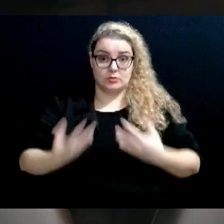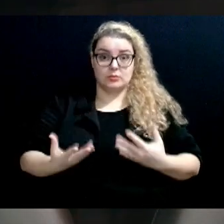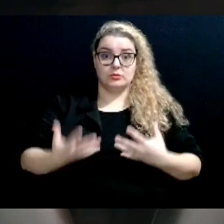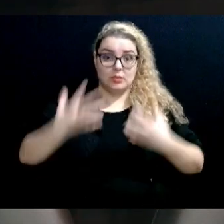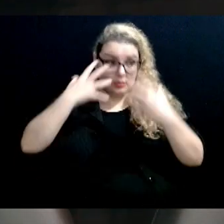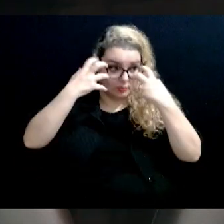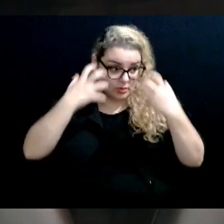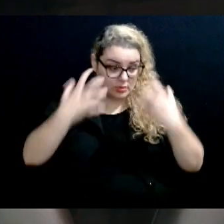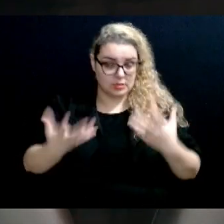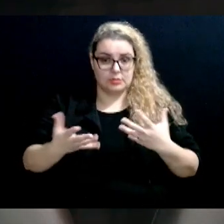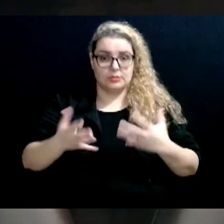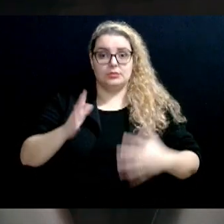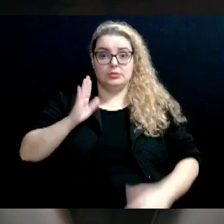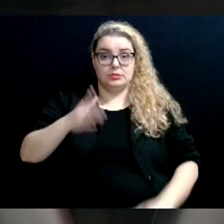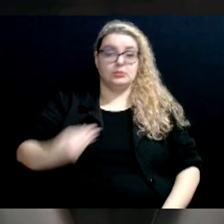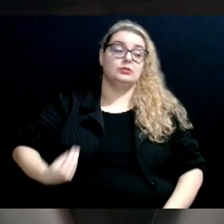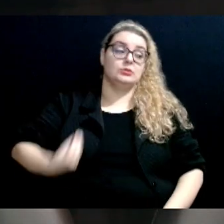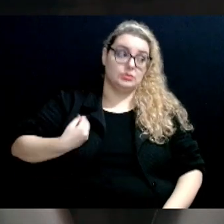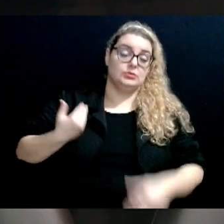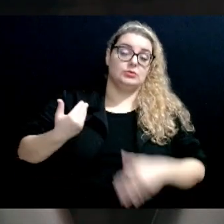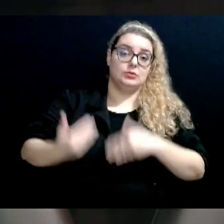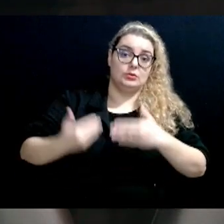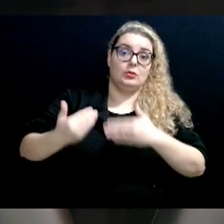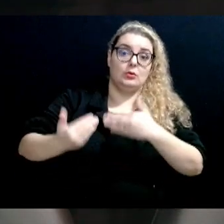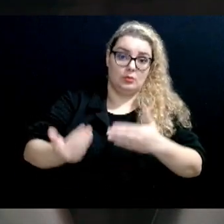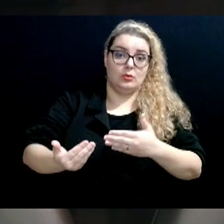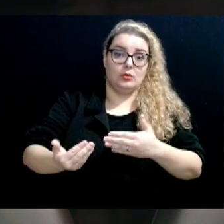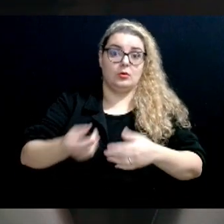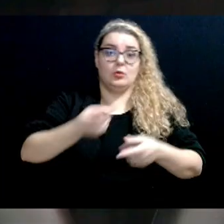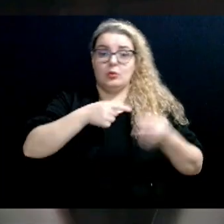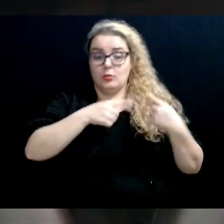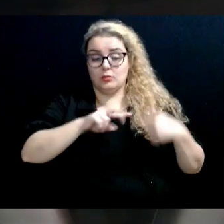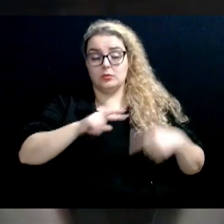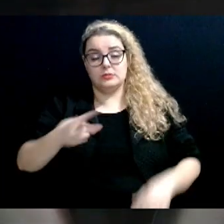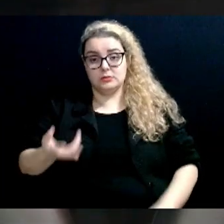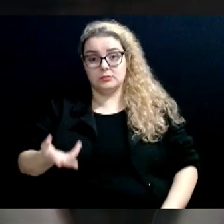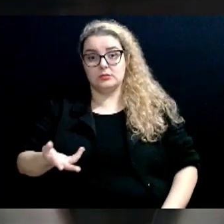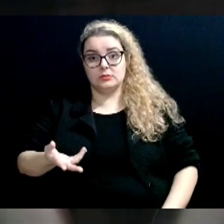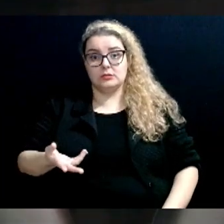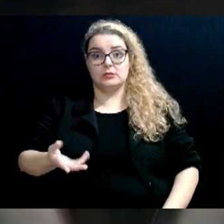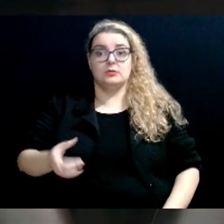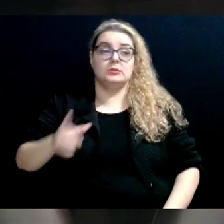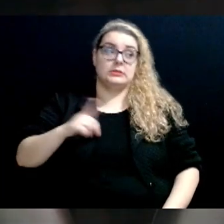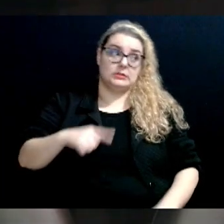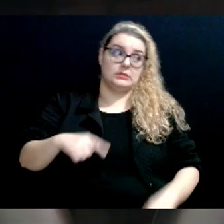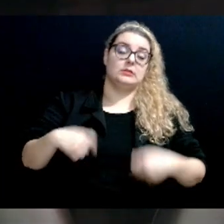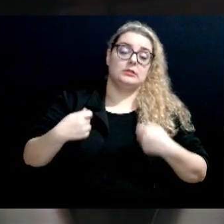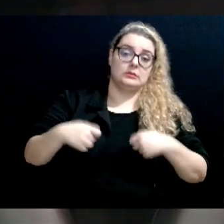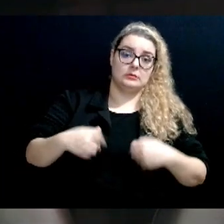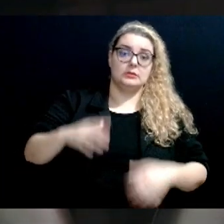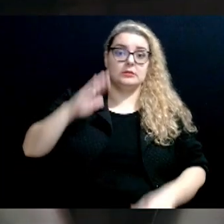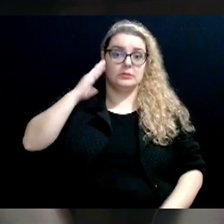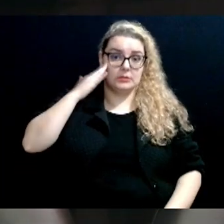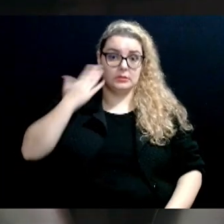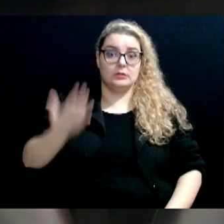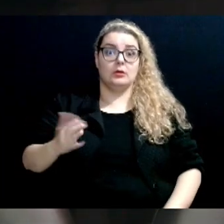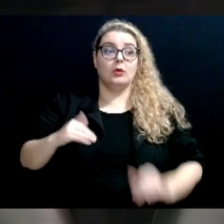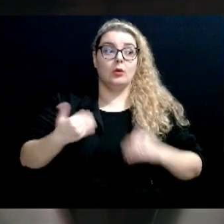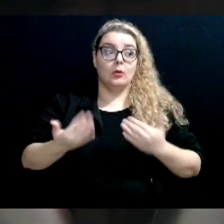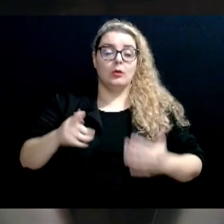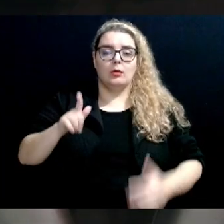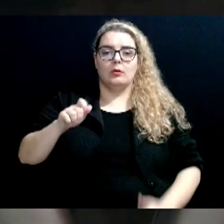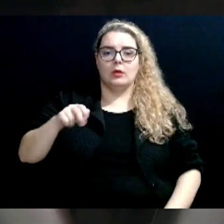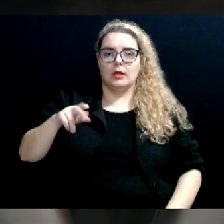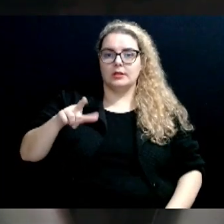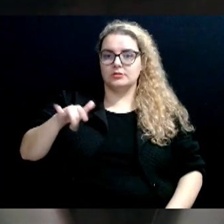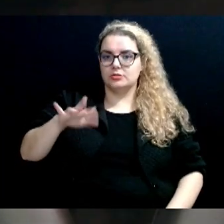já vivenciou isso outras vezes, você tem que entender qual que é o gatilho que está te trazendo, entender qual que